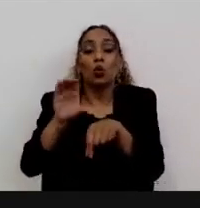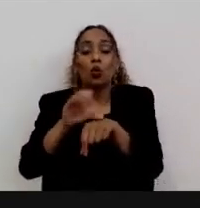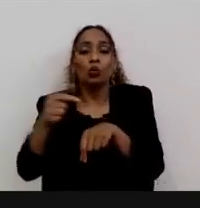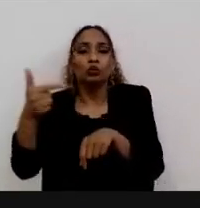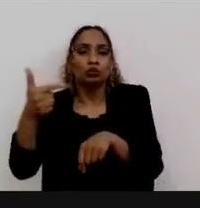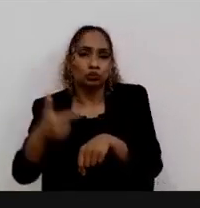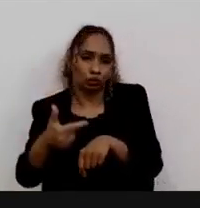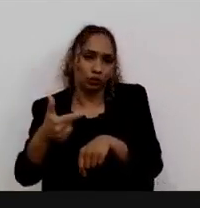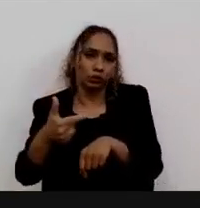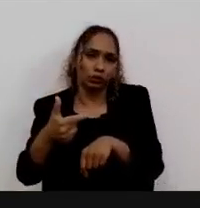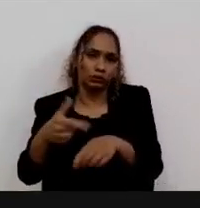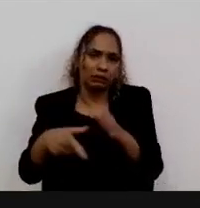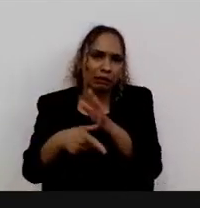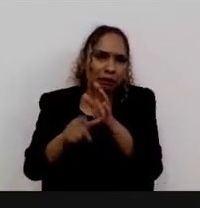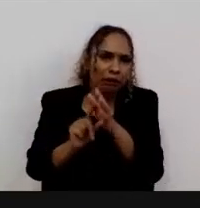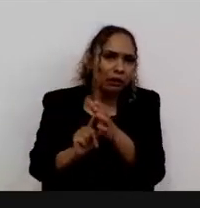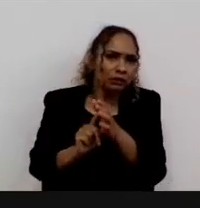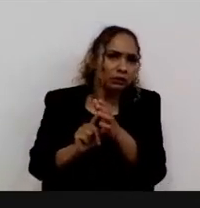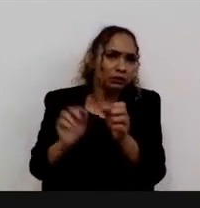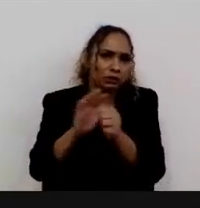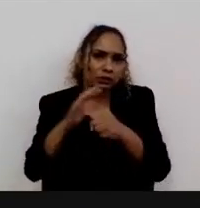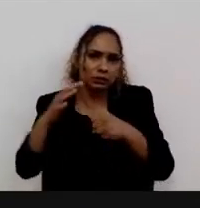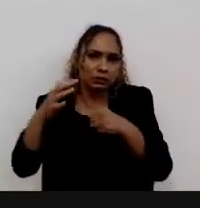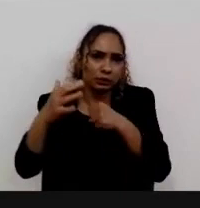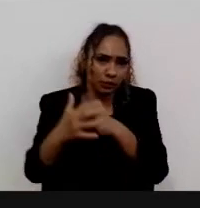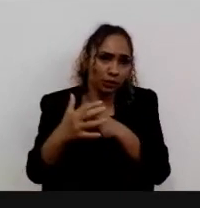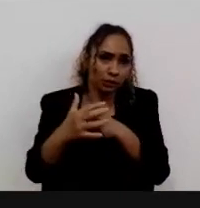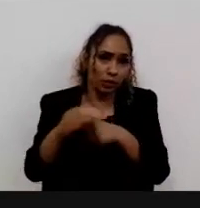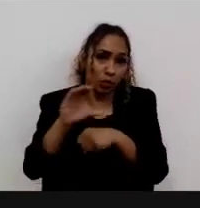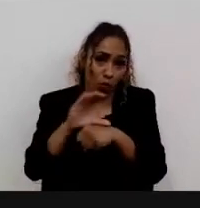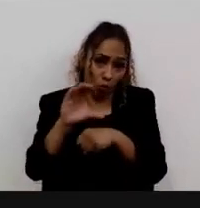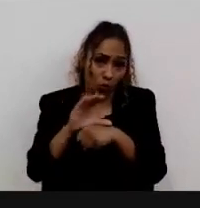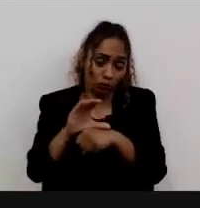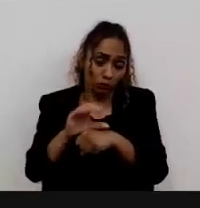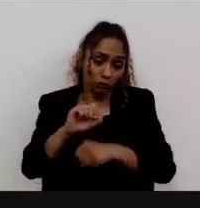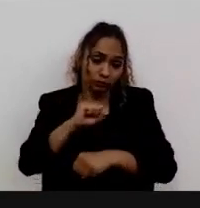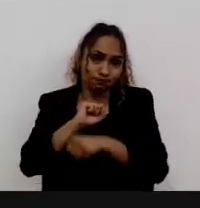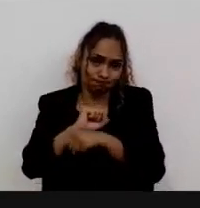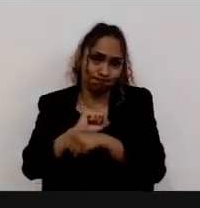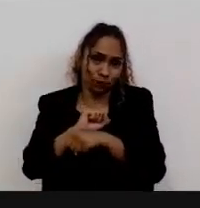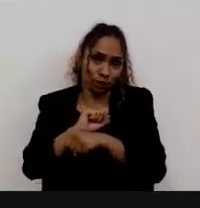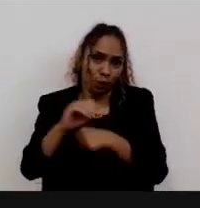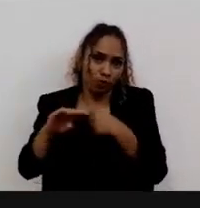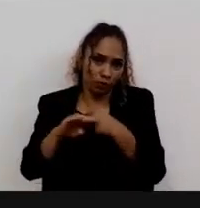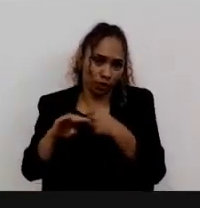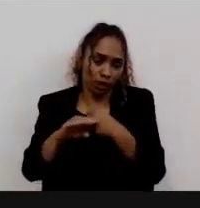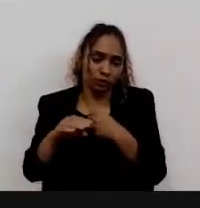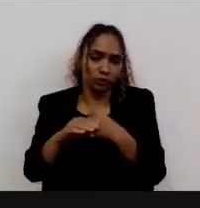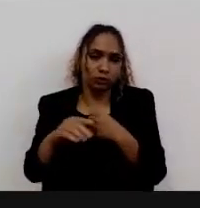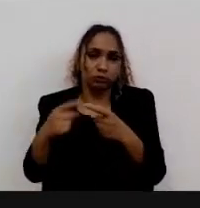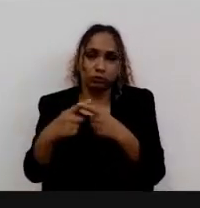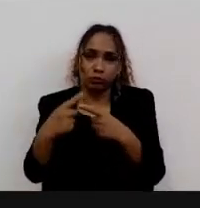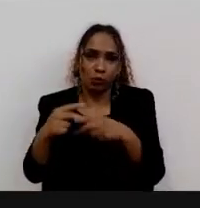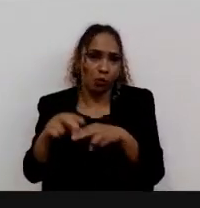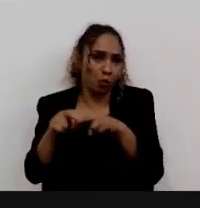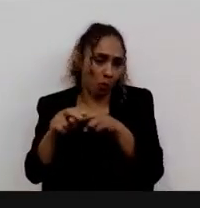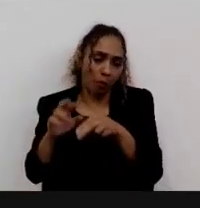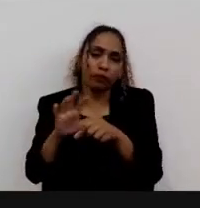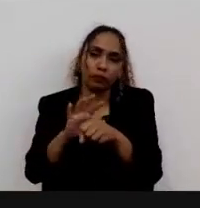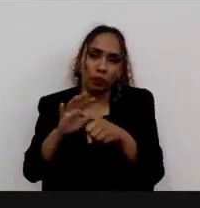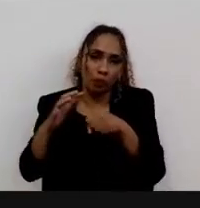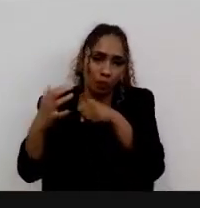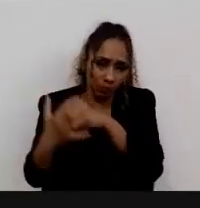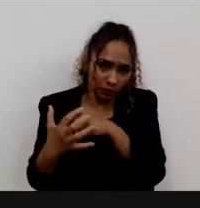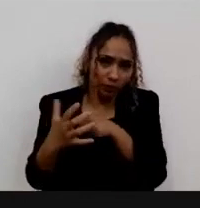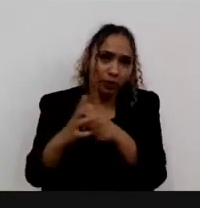Começamos a dar antes da pandemia. O curso foi interrompido na metade, devido à pandemia. A gente deu, basicamente, somente a parte de